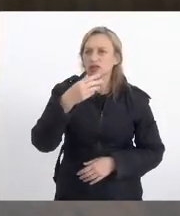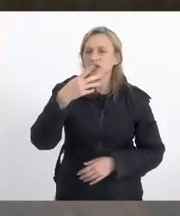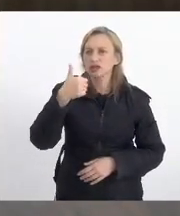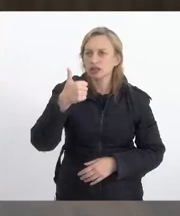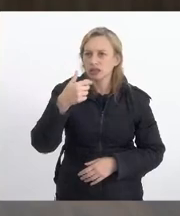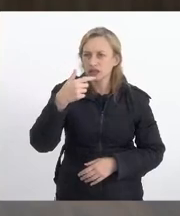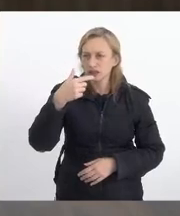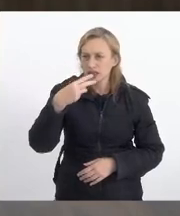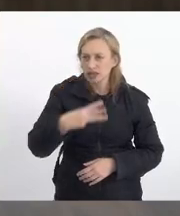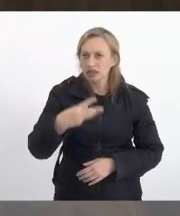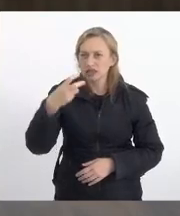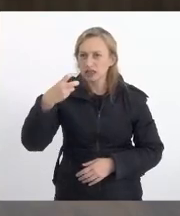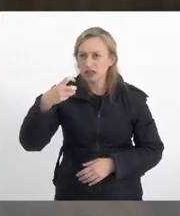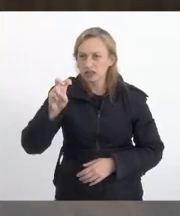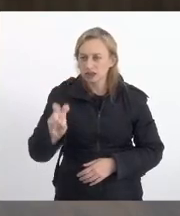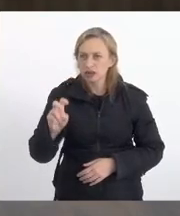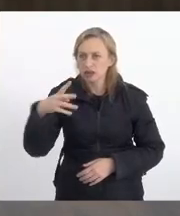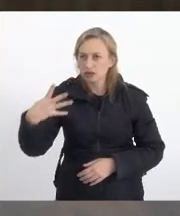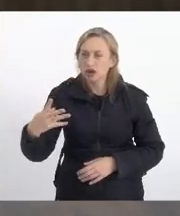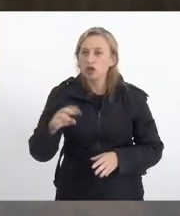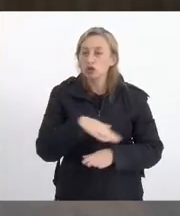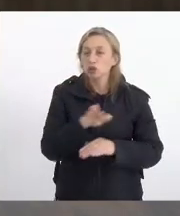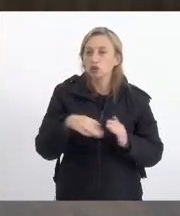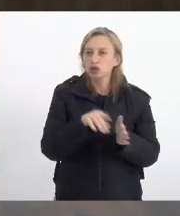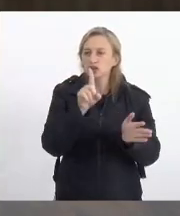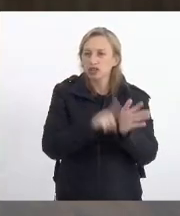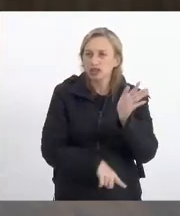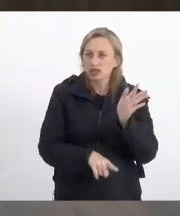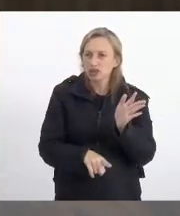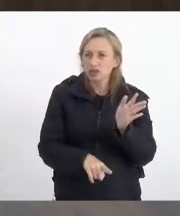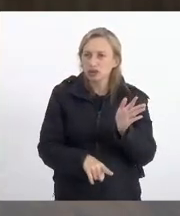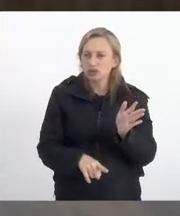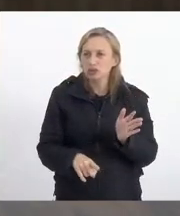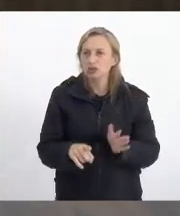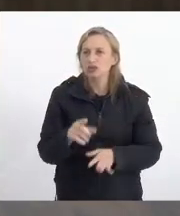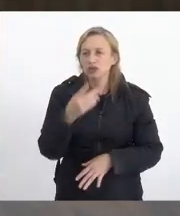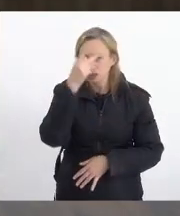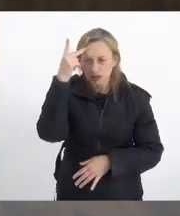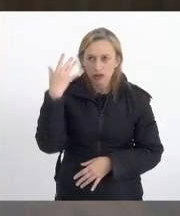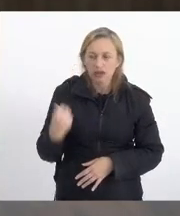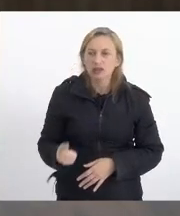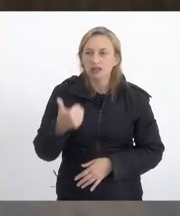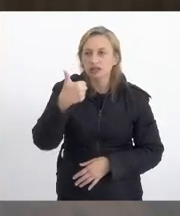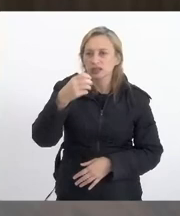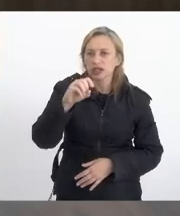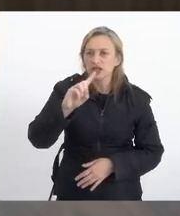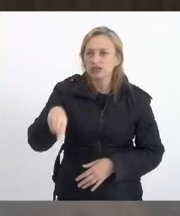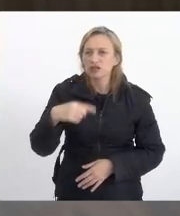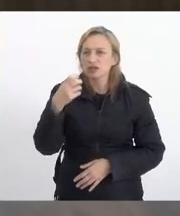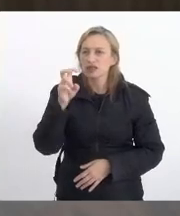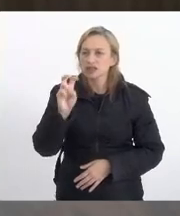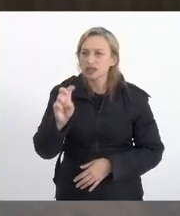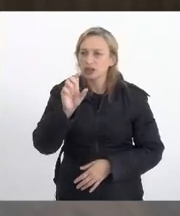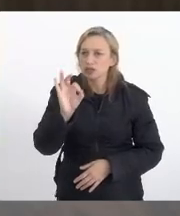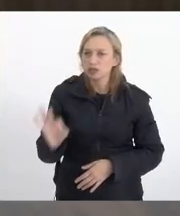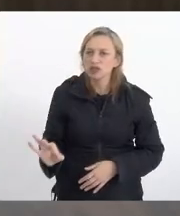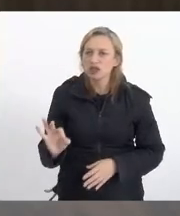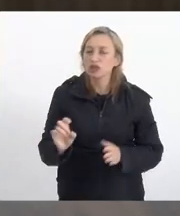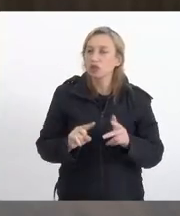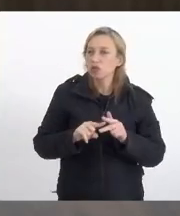13.954/19, que todas iam ter um desconto sobre a totalidade de suas pensões de 10,5%, ou melhor,